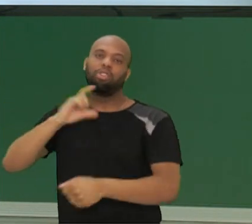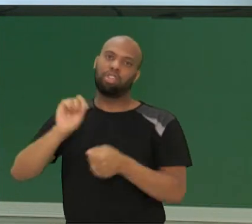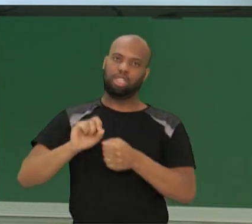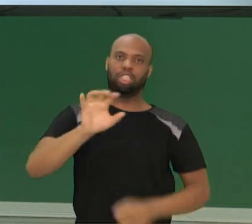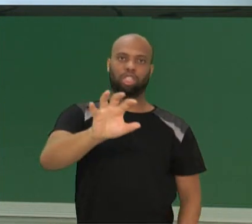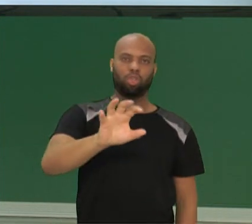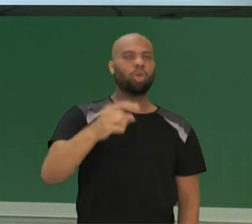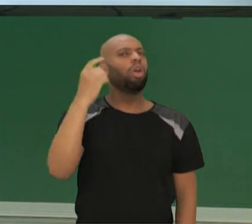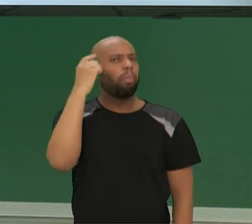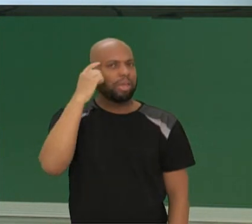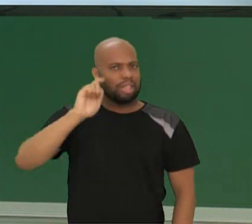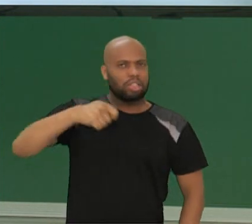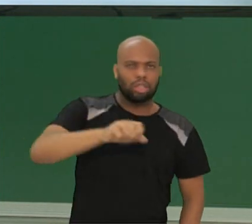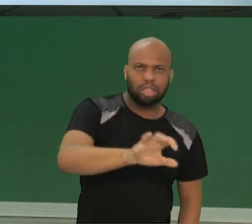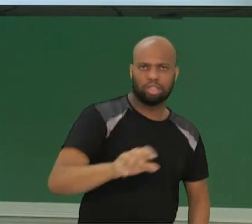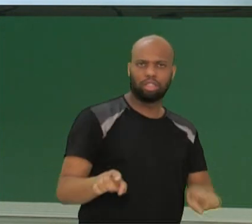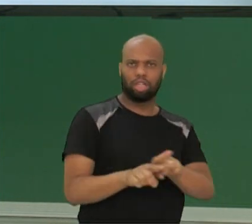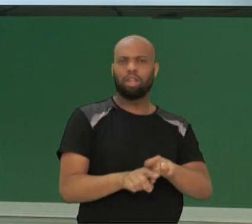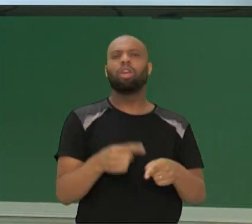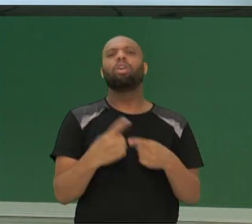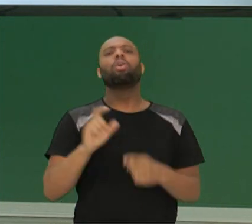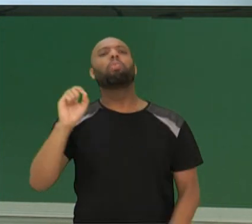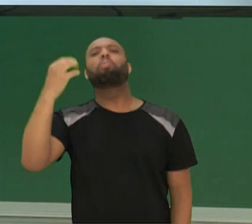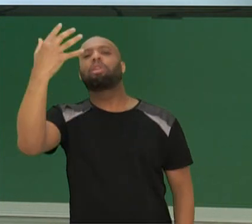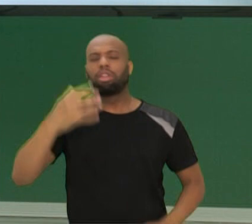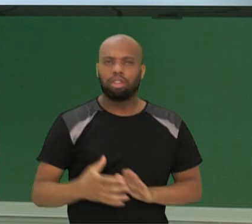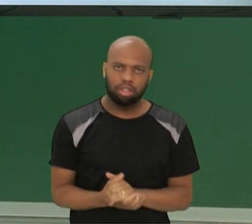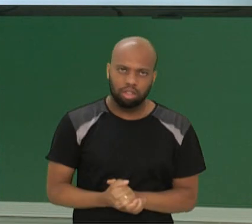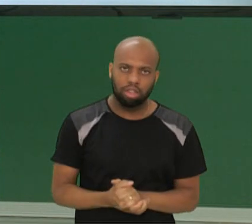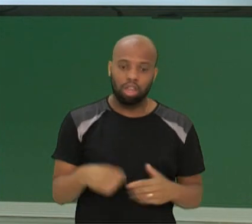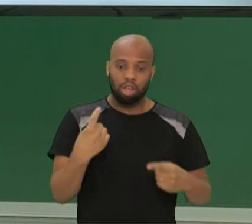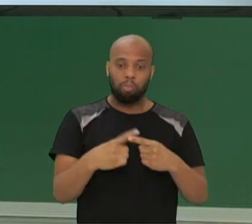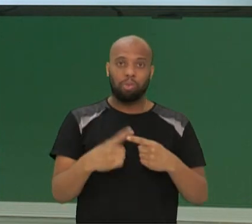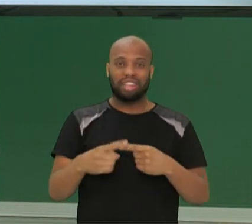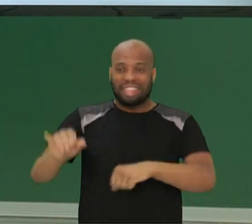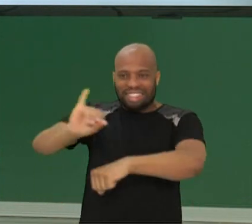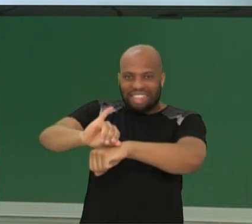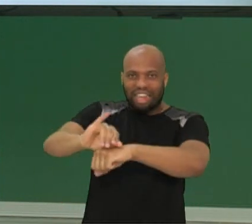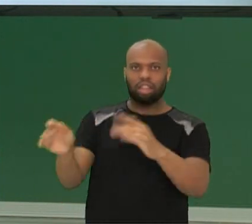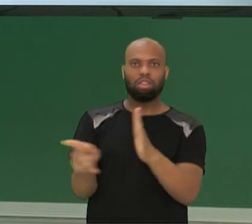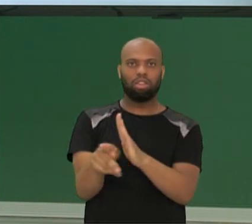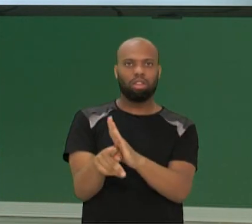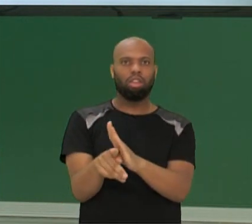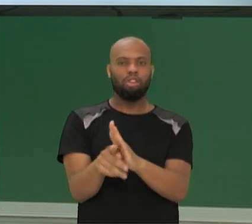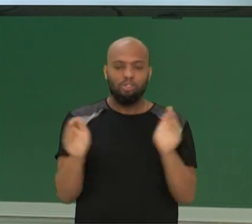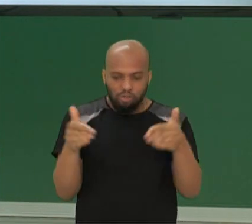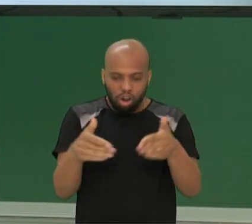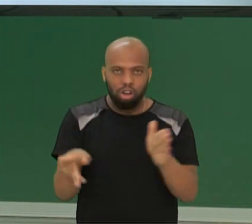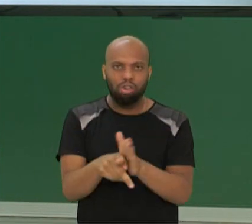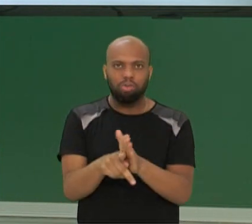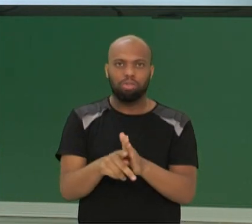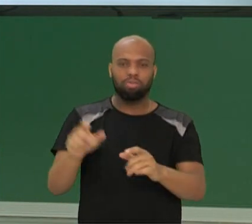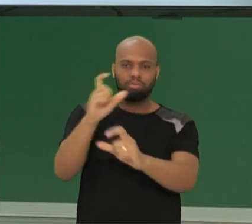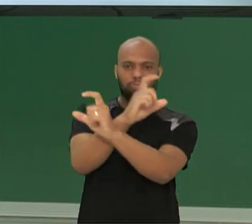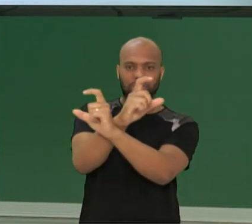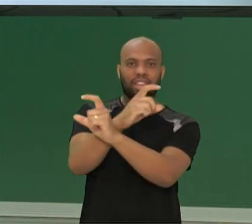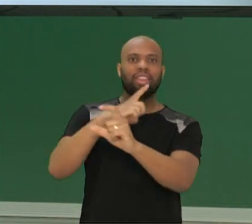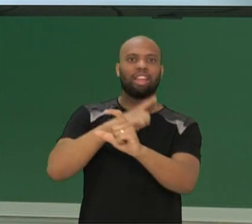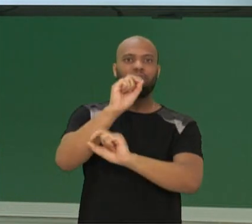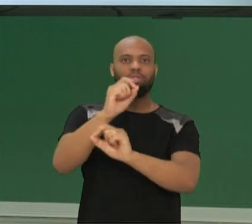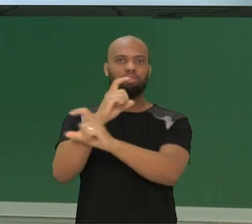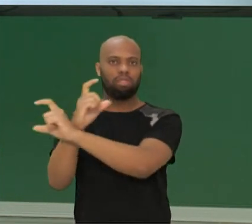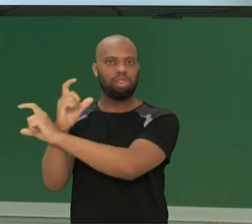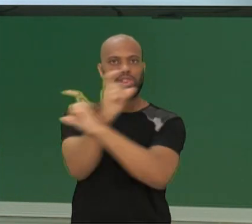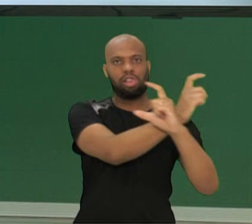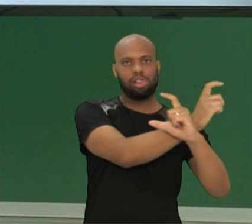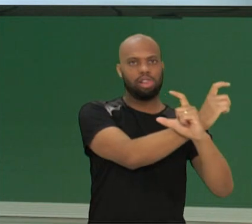fazer, compensar, porque o que acontece? O centro dessas hipérboles, ele foi transladado,